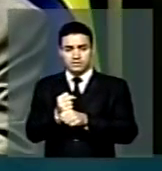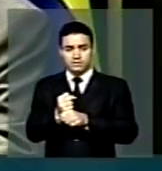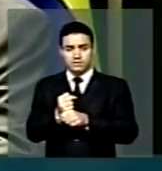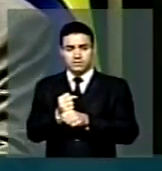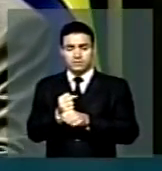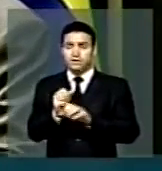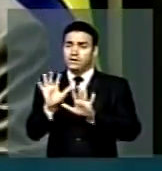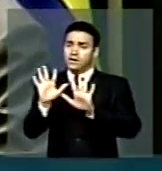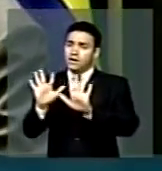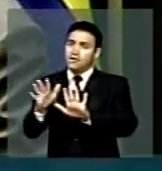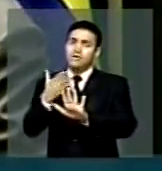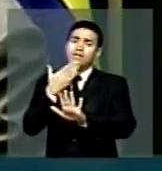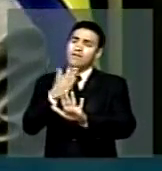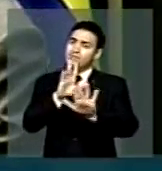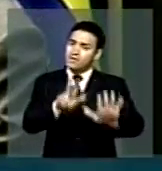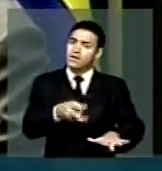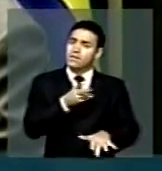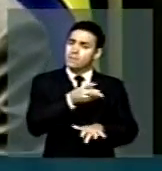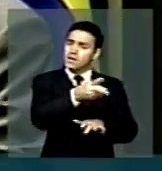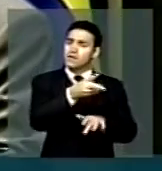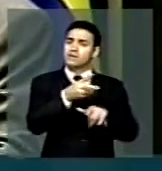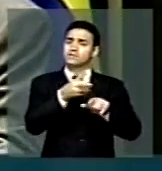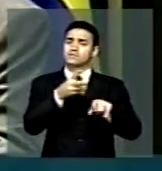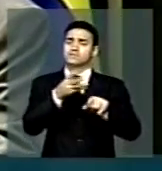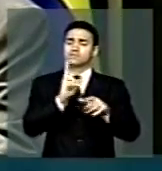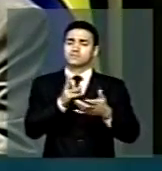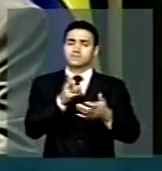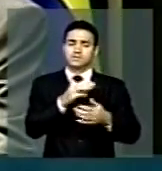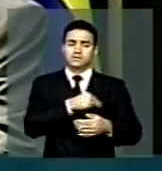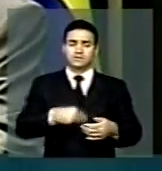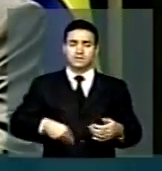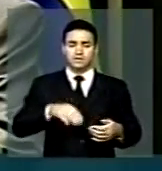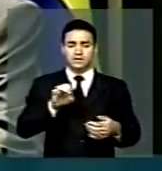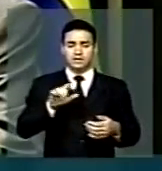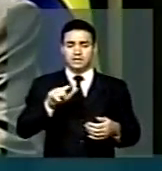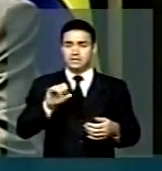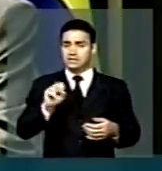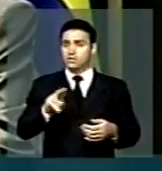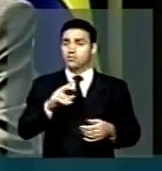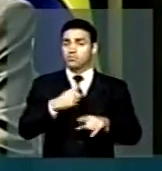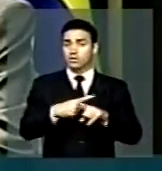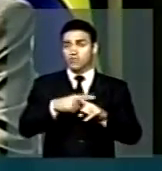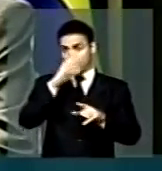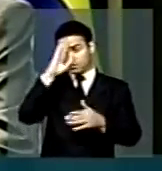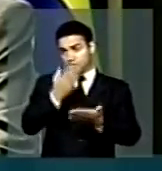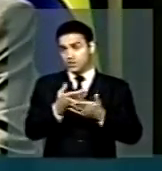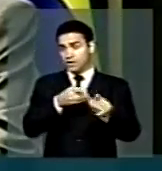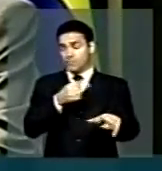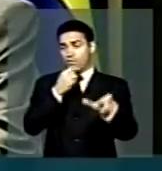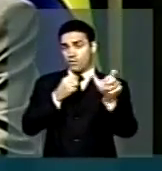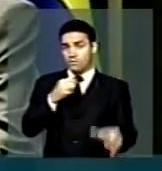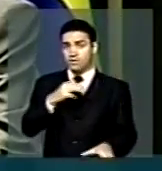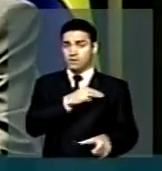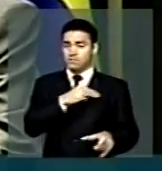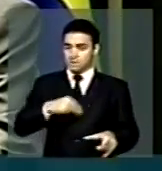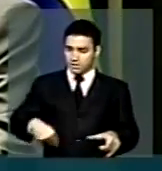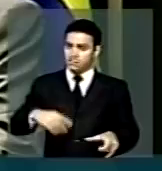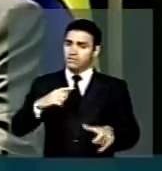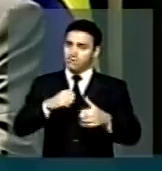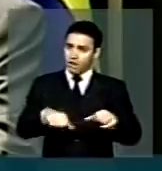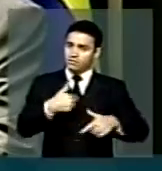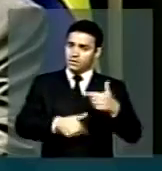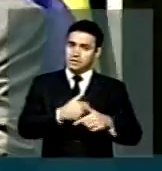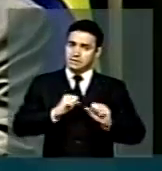então ministro, que veio a ser senador mais tarde, Eliseu Rezende, porque eu acreditava que o ministro Eliseu Rezende estava fazendo um esforço